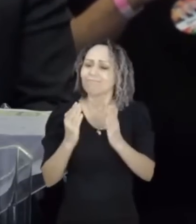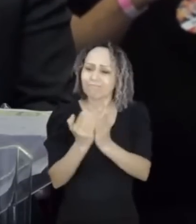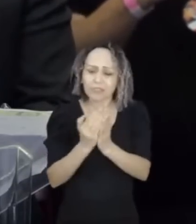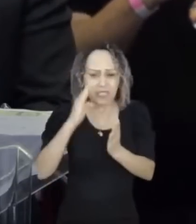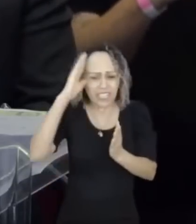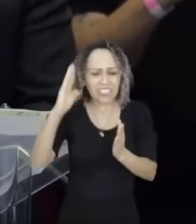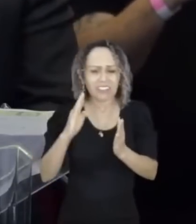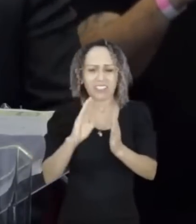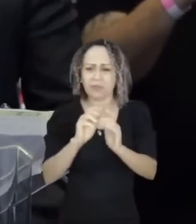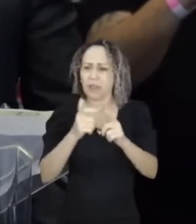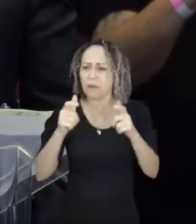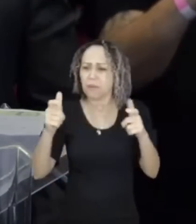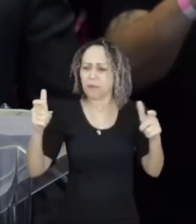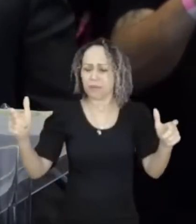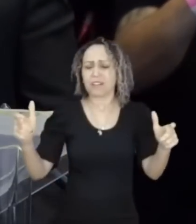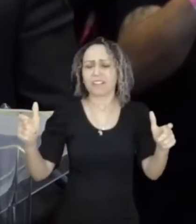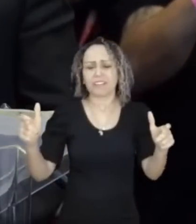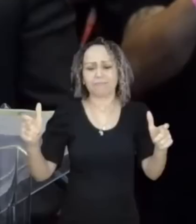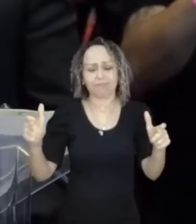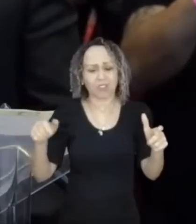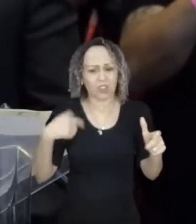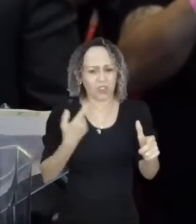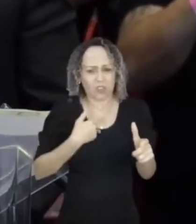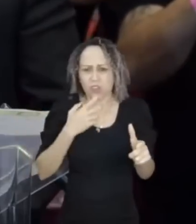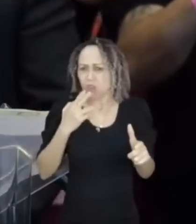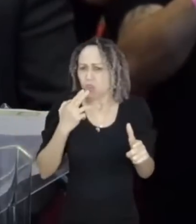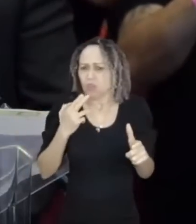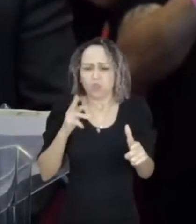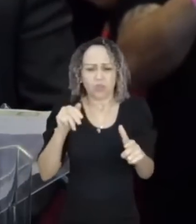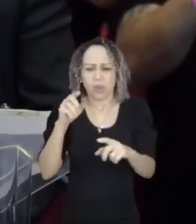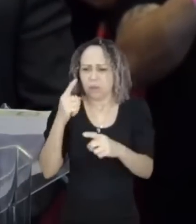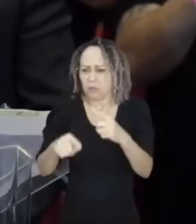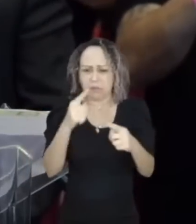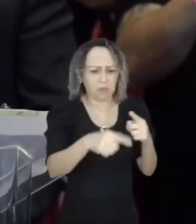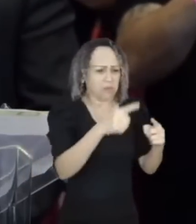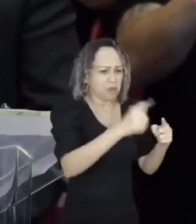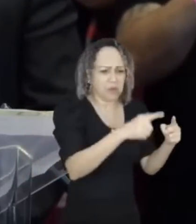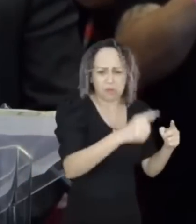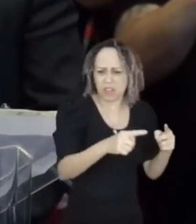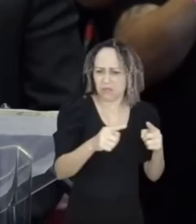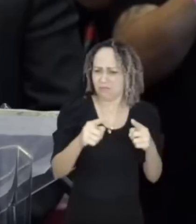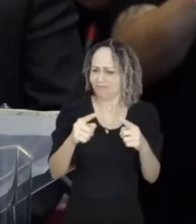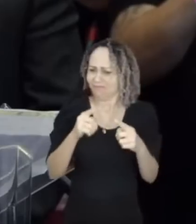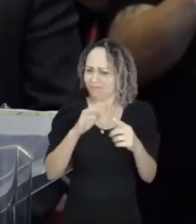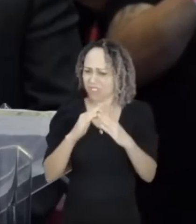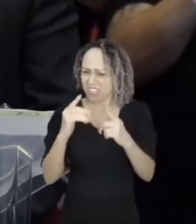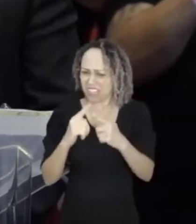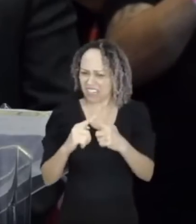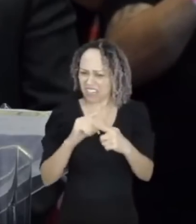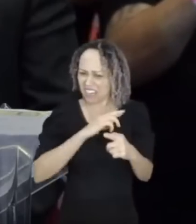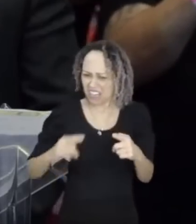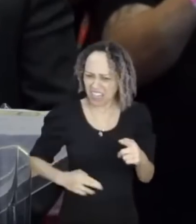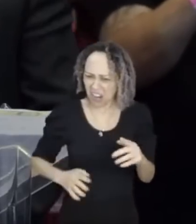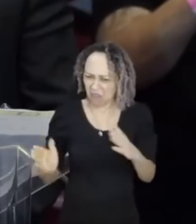até tiveram condições de enviar missionários para outros países. Não há por que acreditar que agora seria